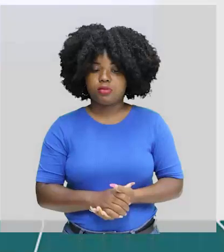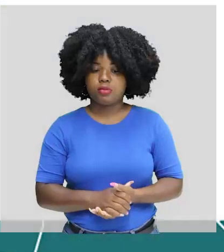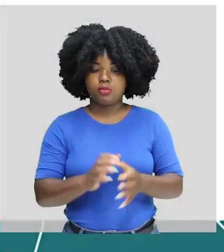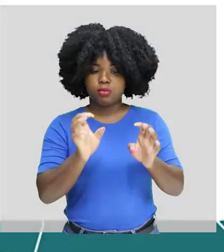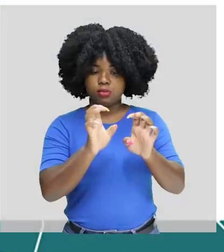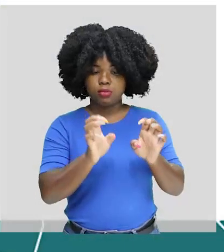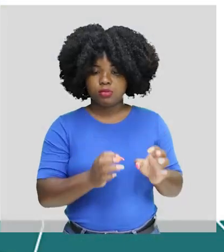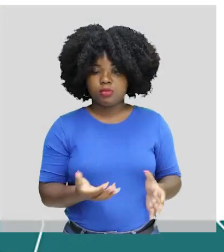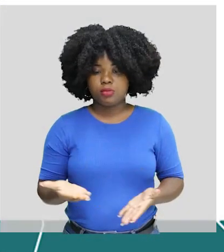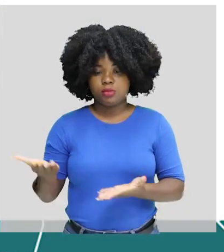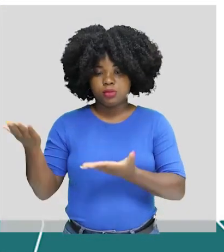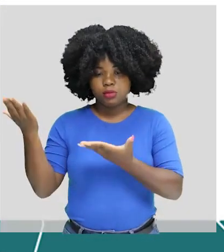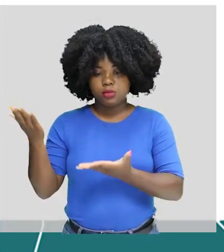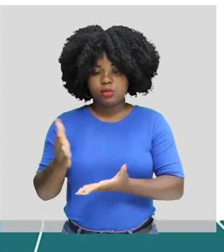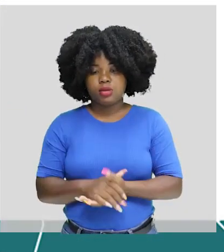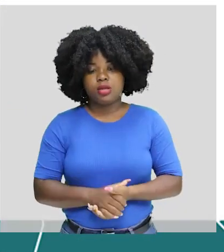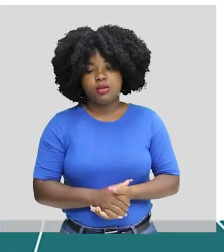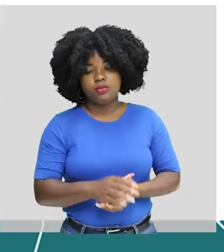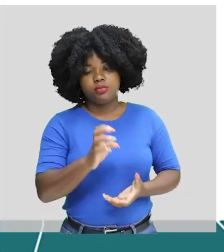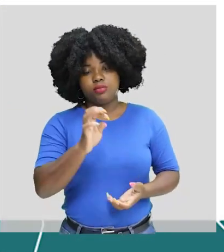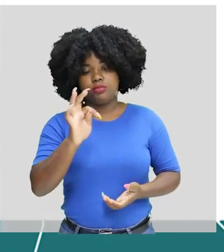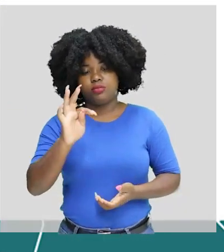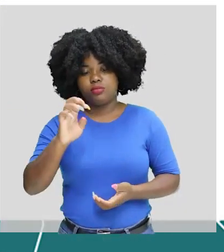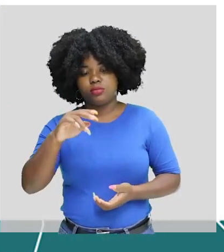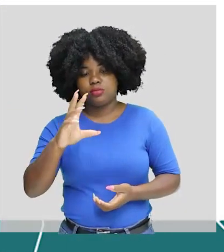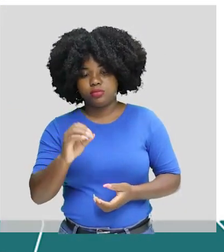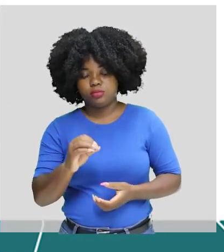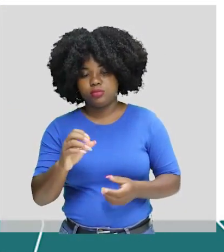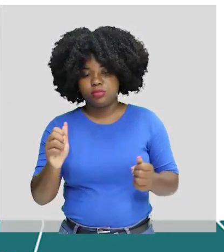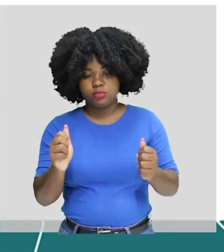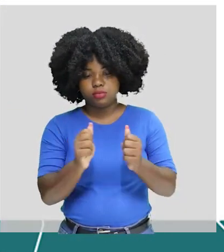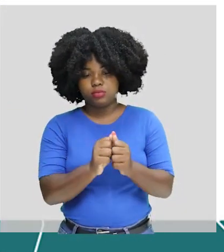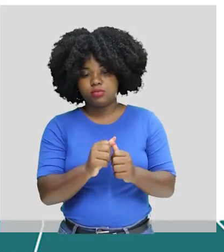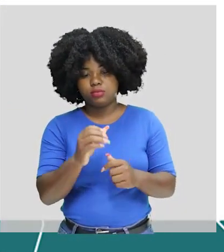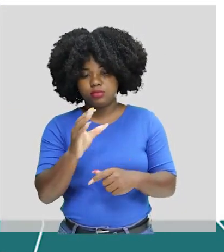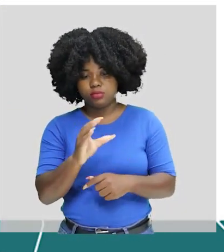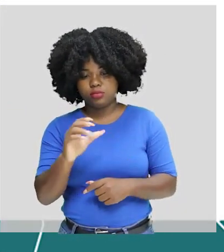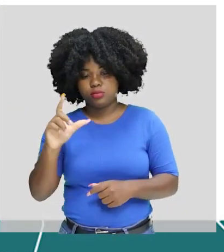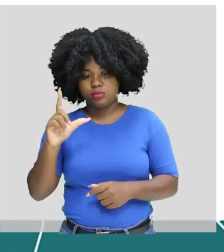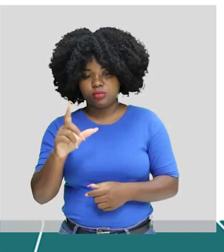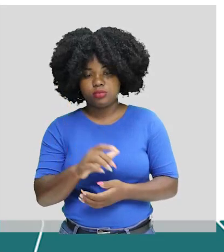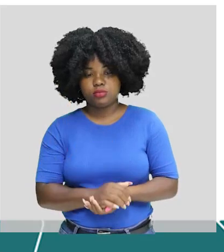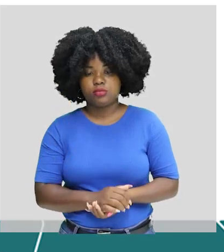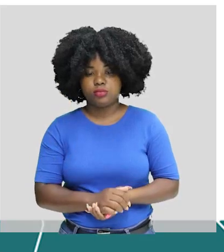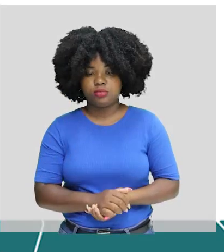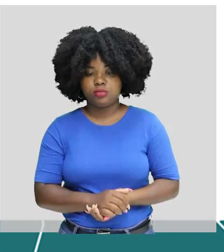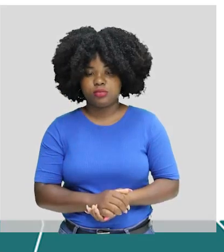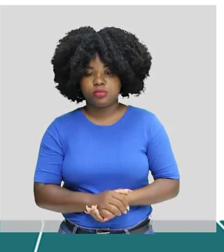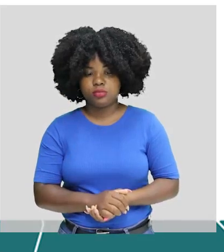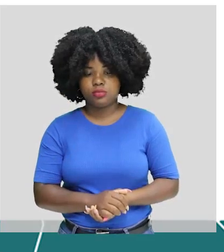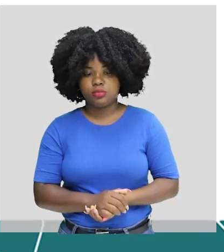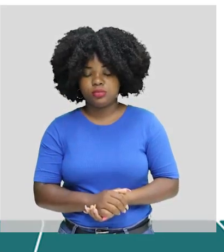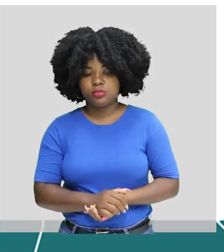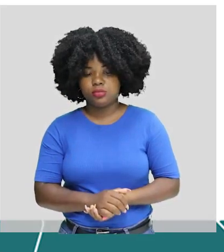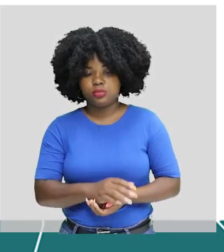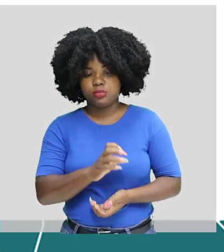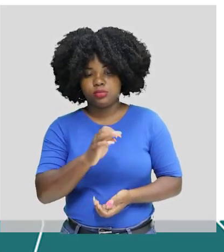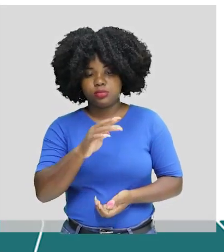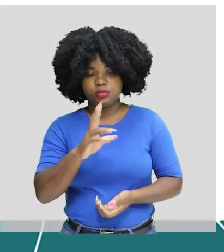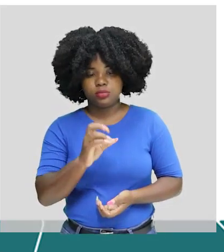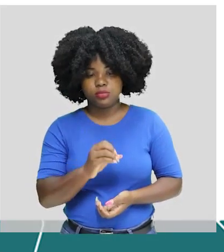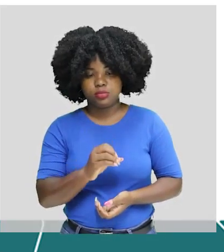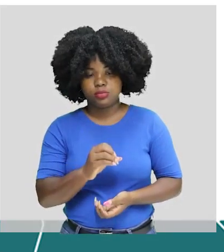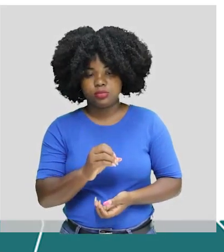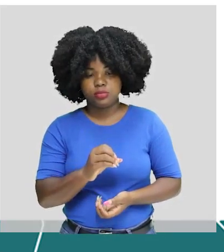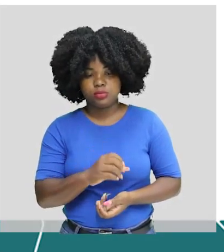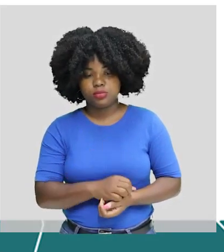só, a reação do eteno com o cloro, né? O eteno é um alceno composto insaturado. O